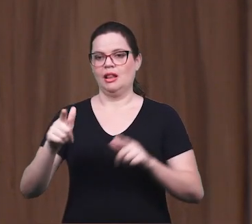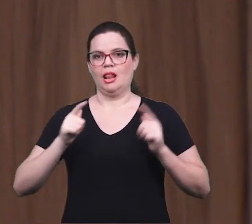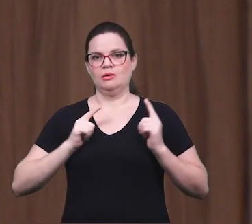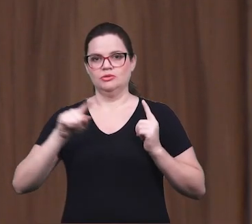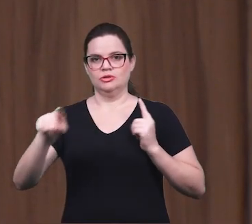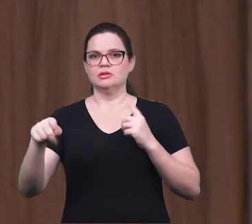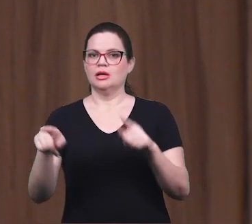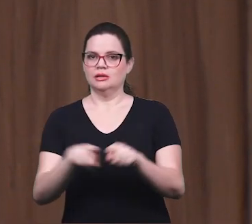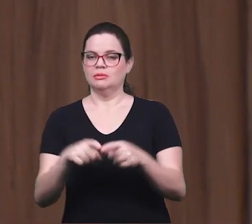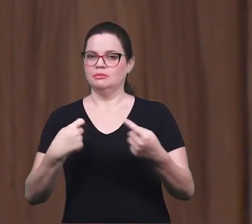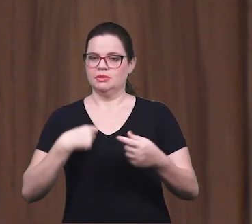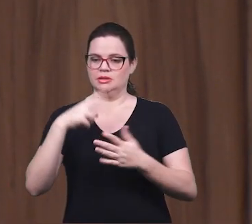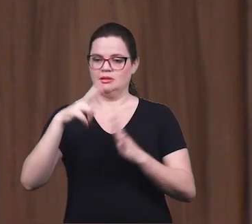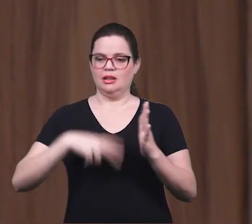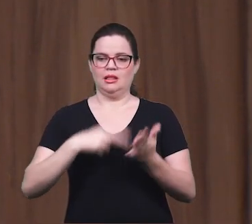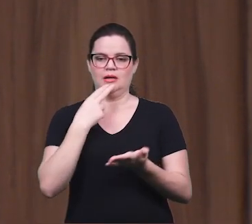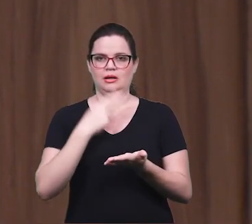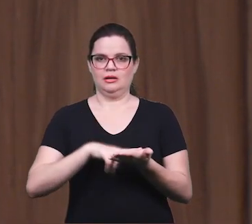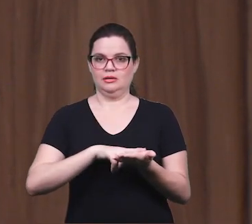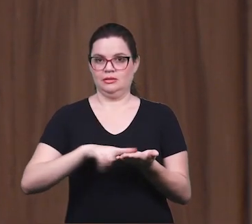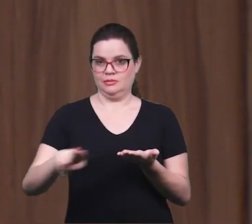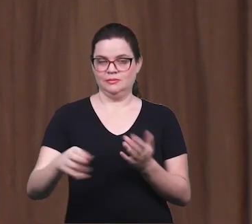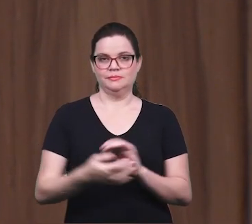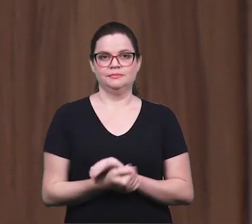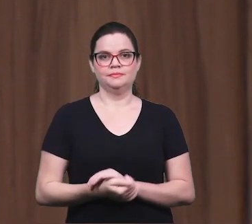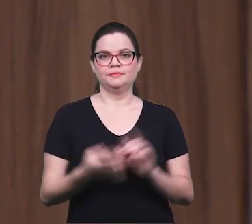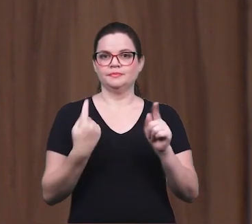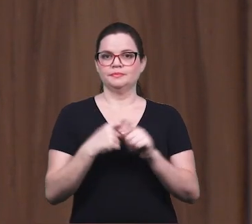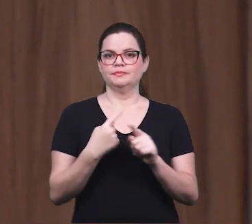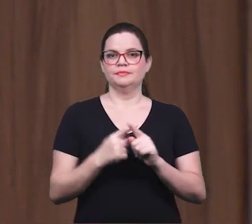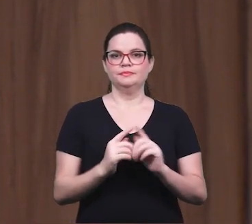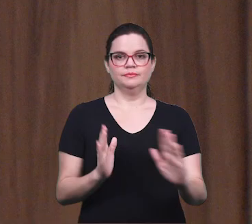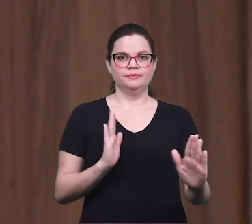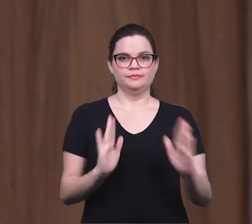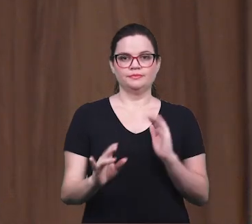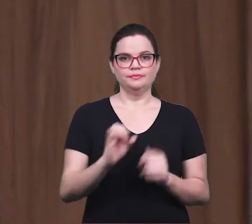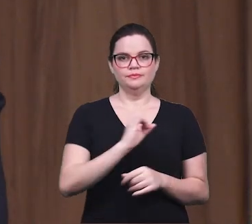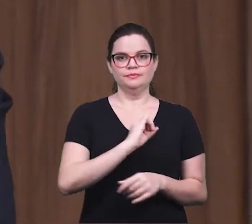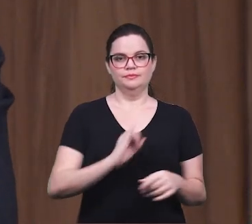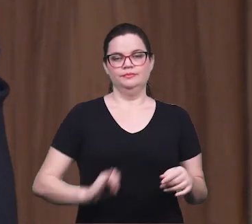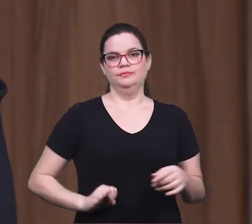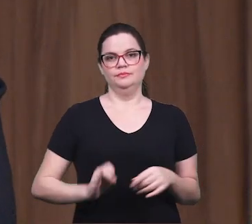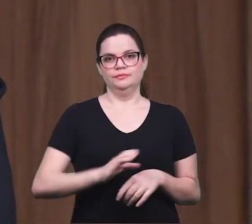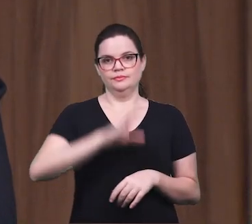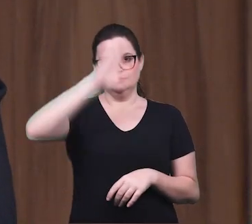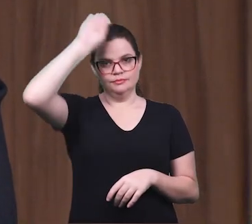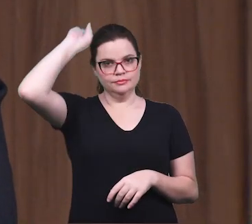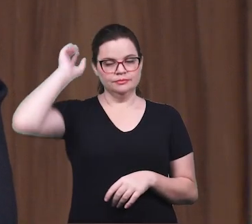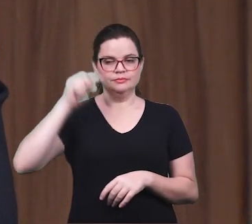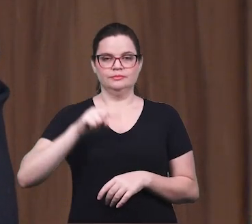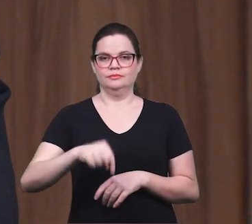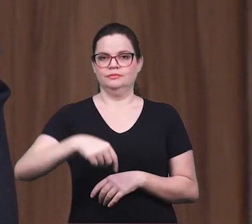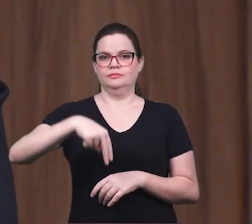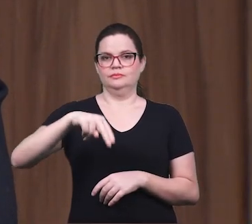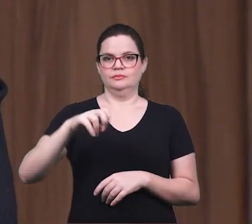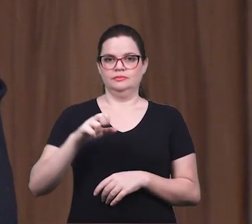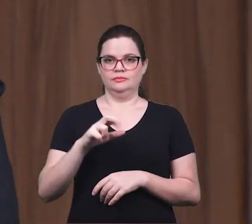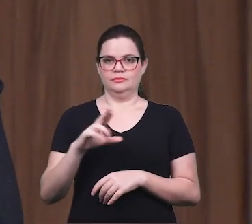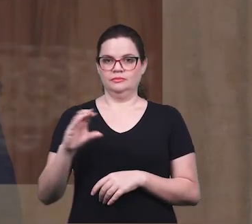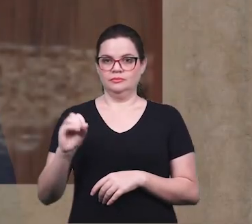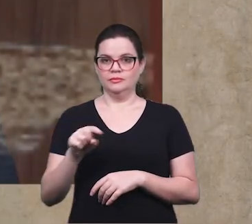porque durante o governo do imperador Nero de Roma, a cidade de Colossos ela foi